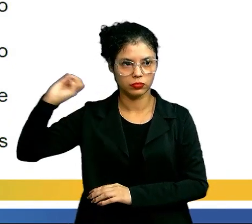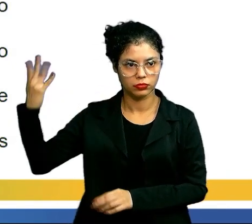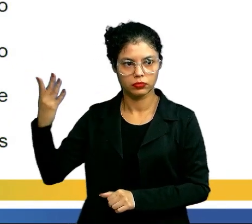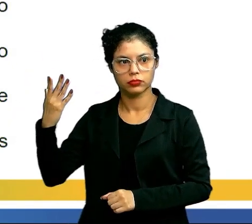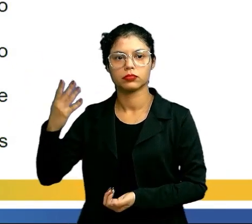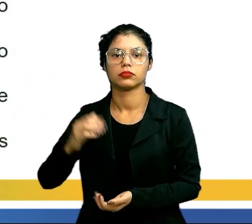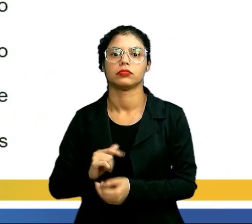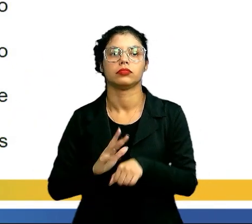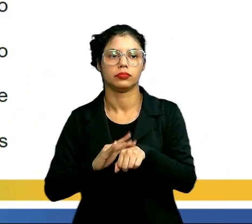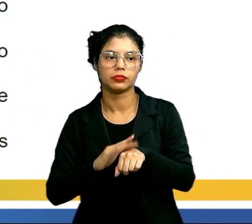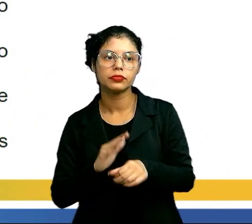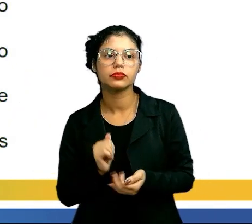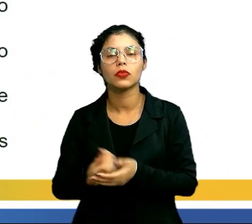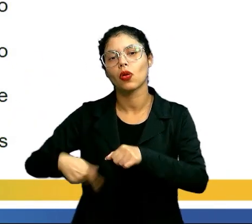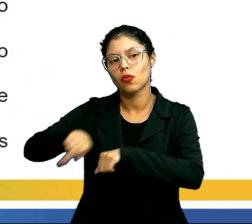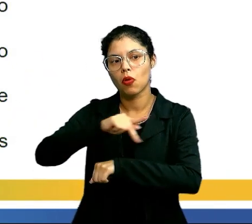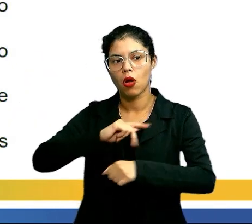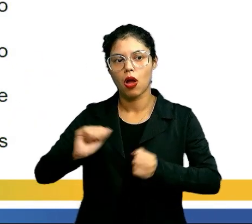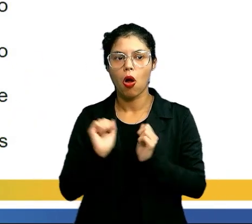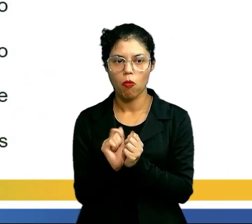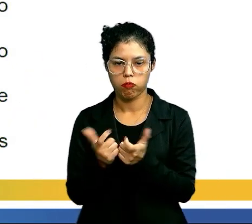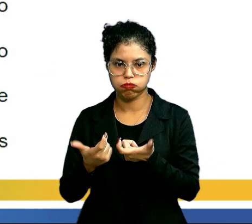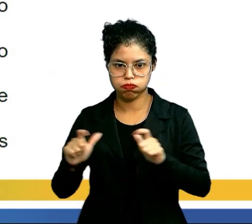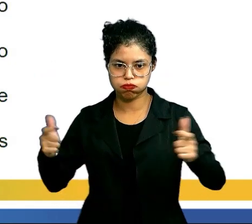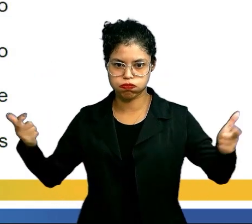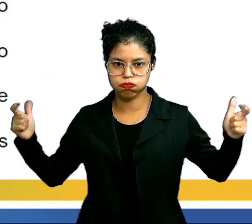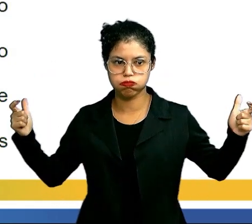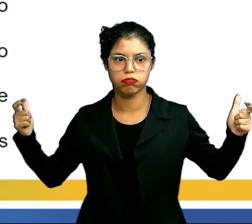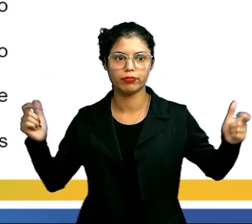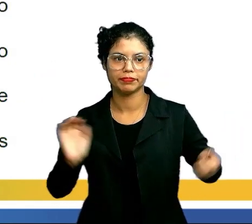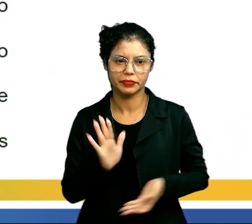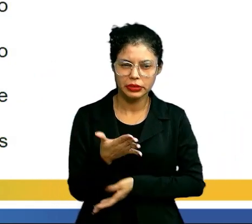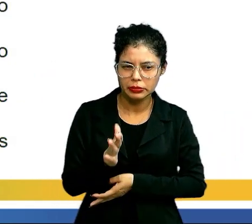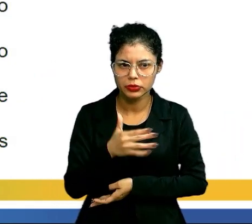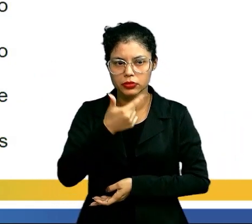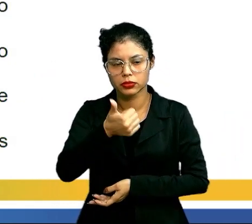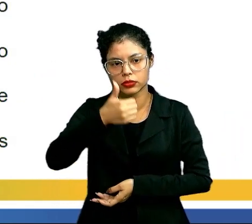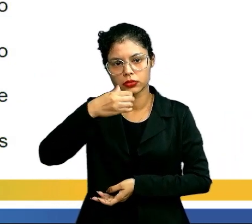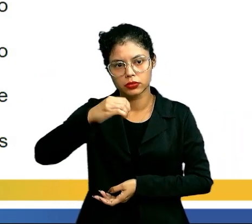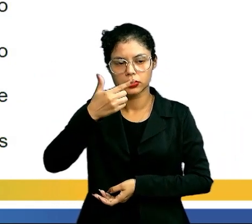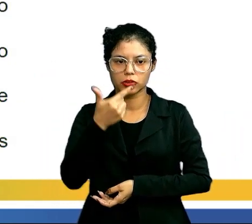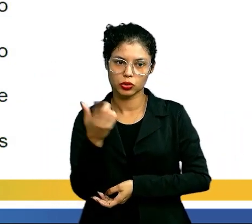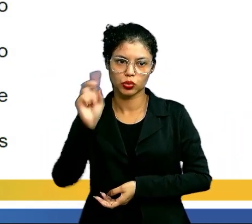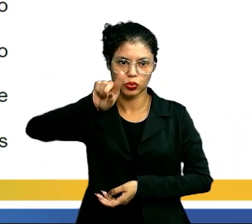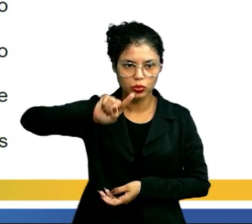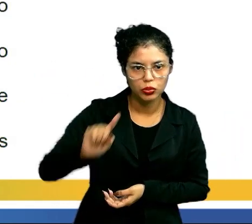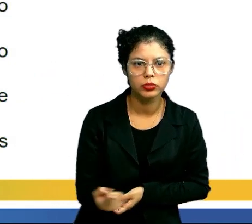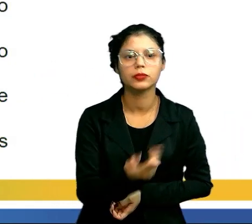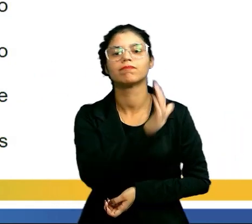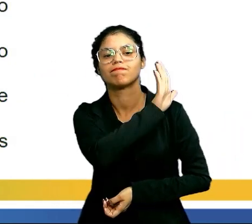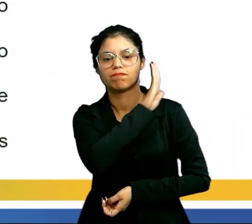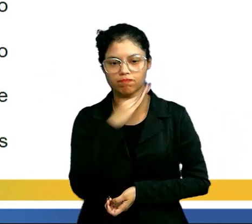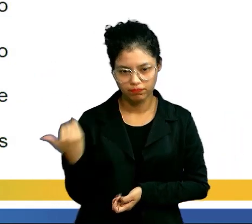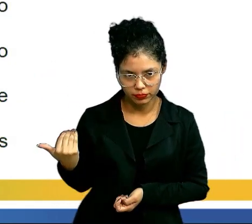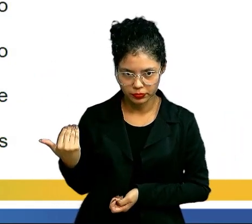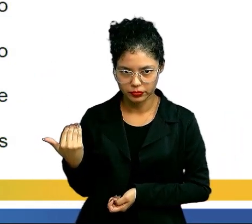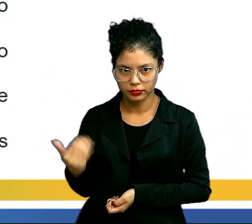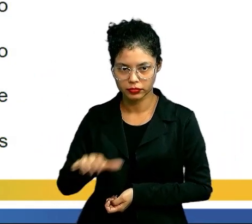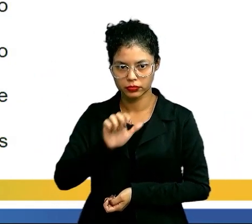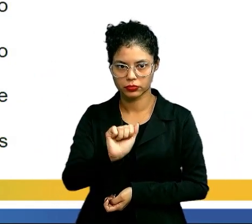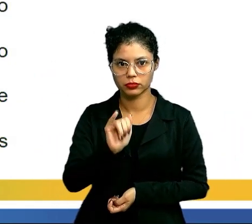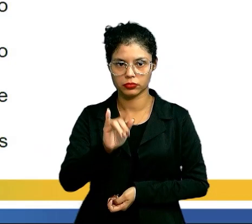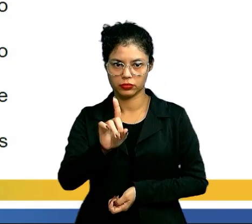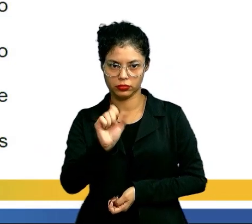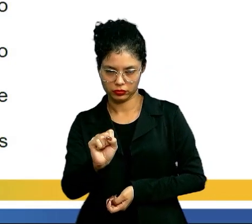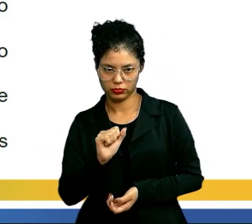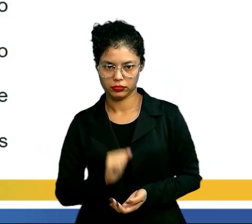474 mil casos da doença. O país acumulou aproximadamente 192 mil